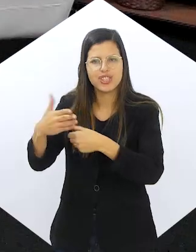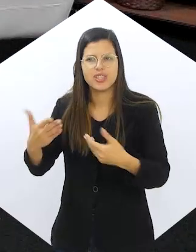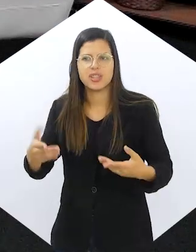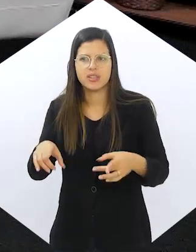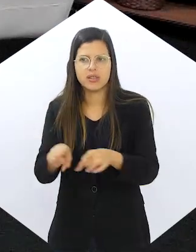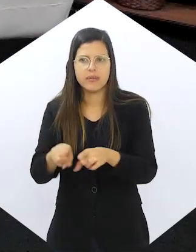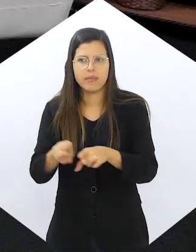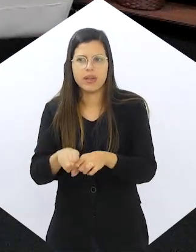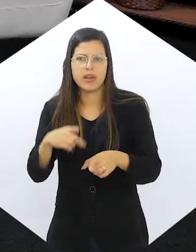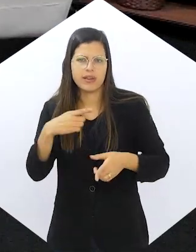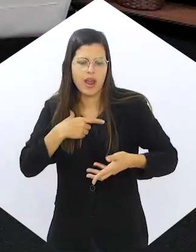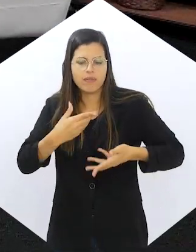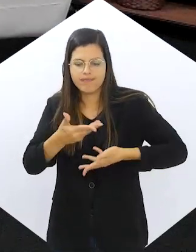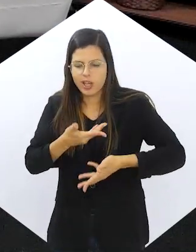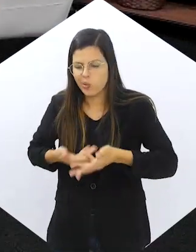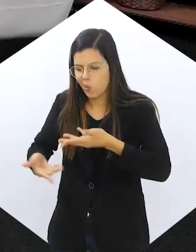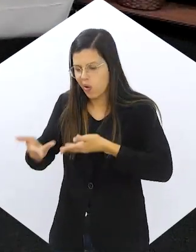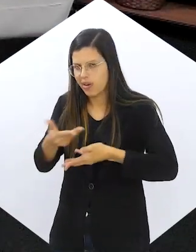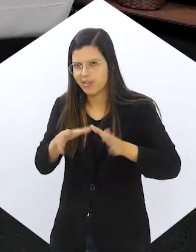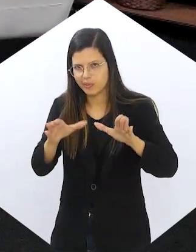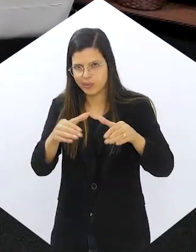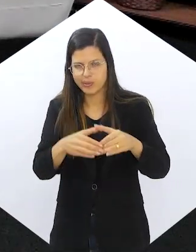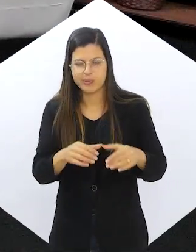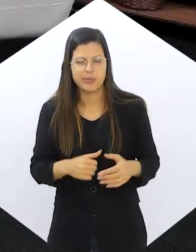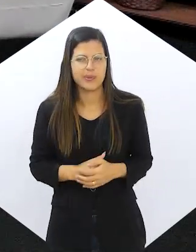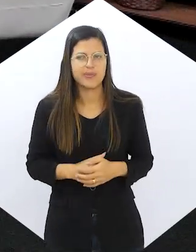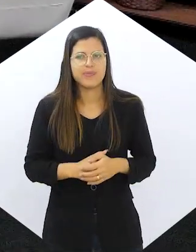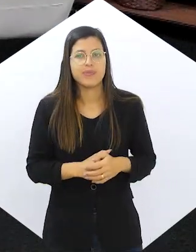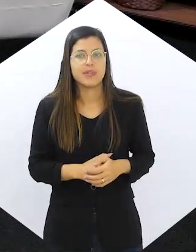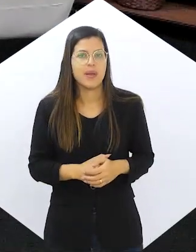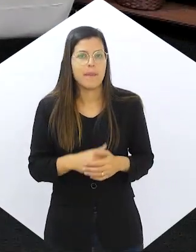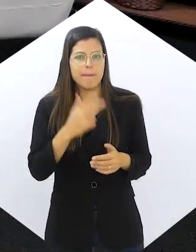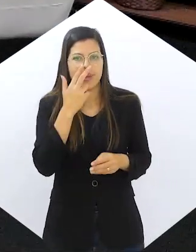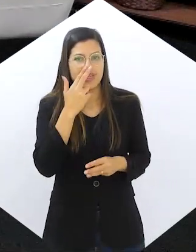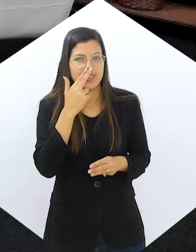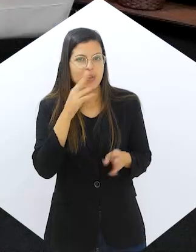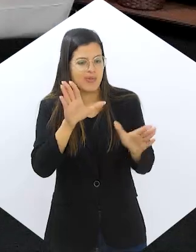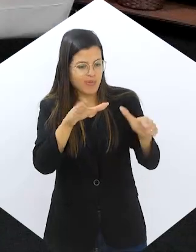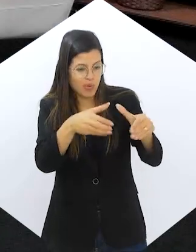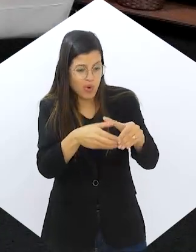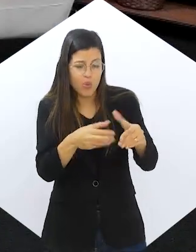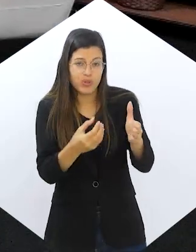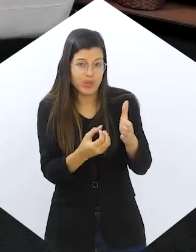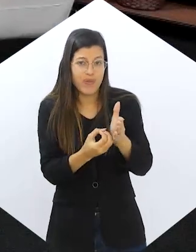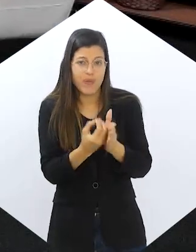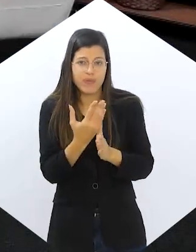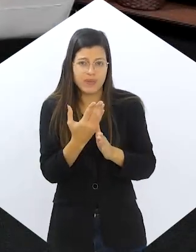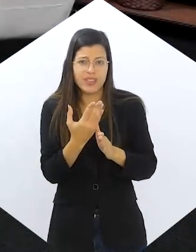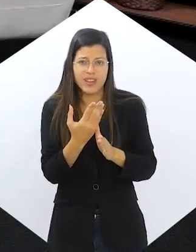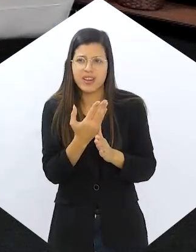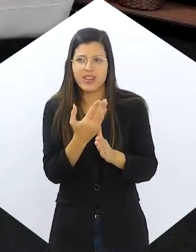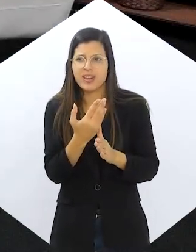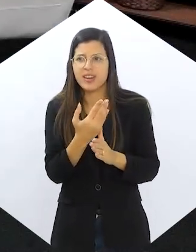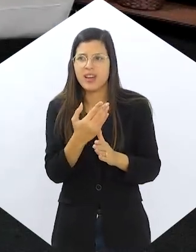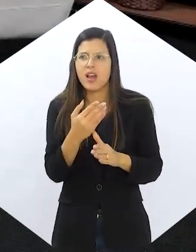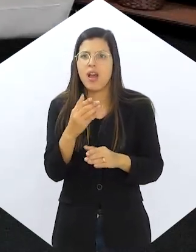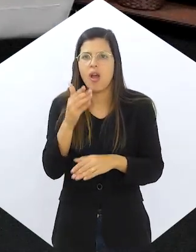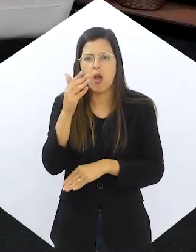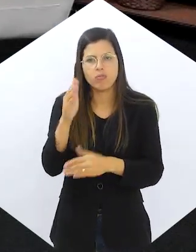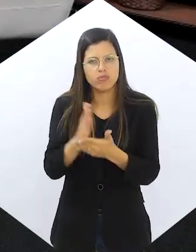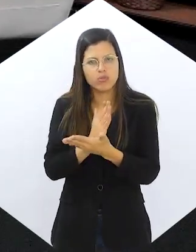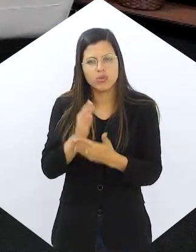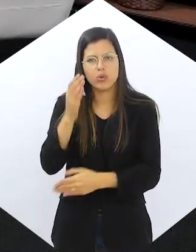assim, tem bastante troca mesmo da equipe com eles. É porque isso acaba virando uma comunidade, né? Se você Exatamente, sabe que determinados